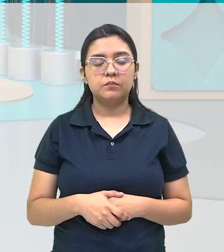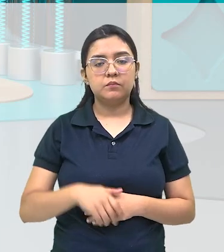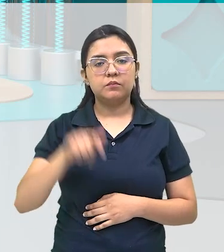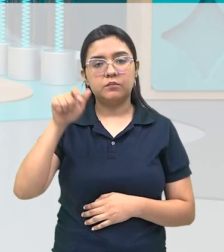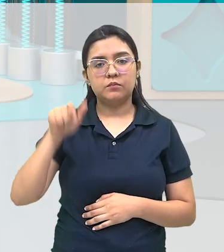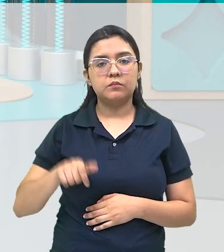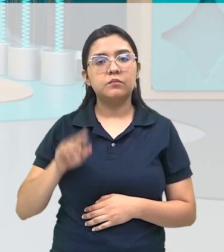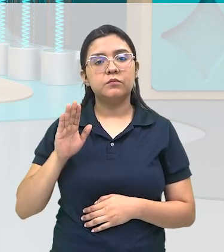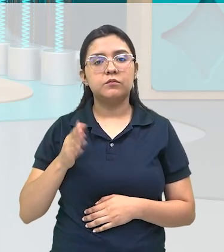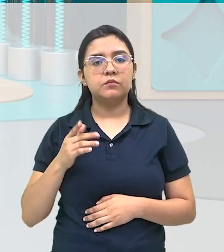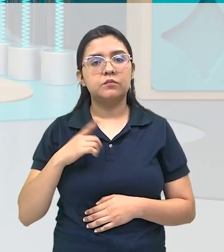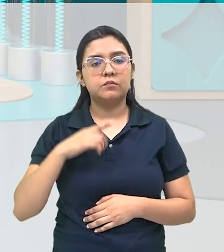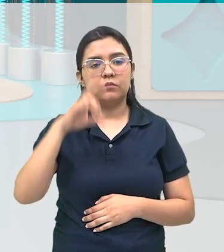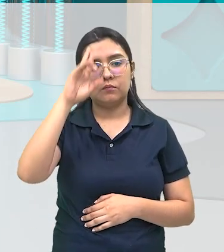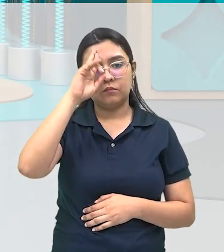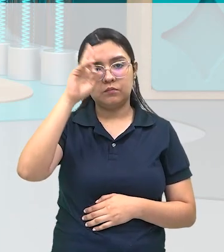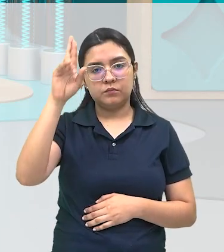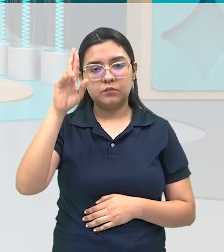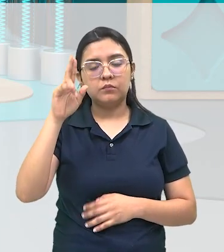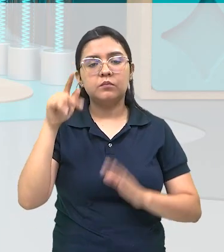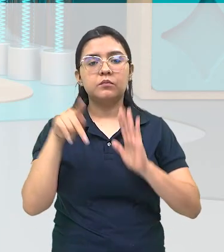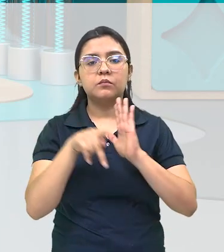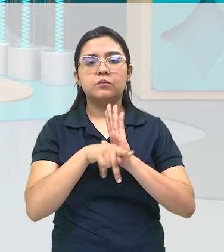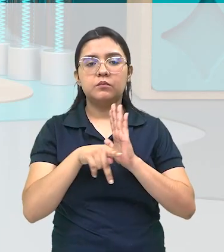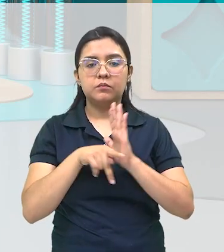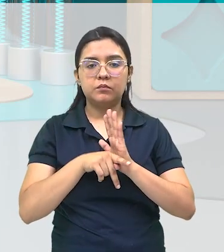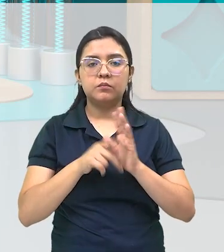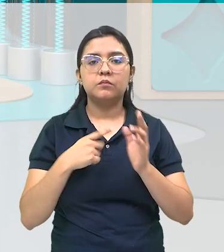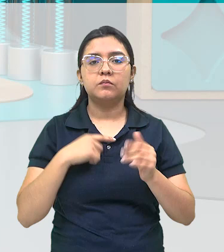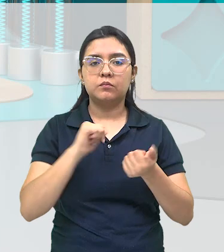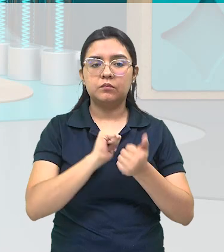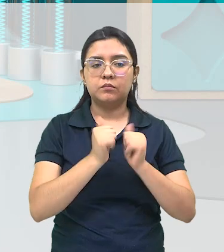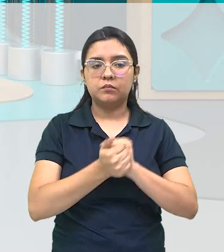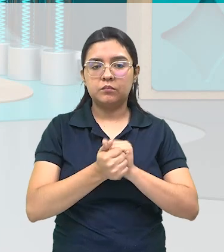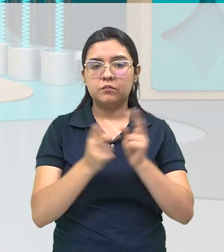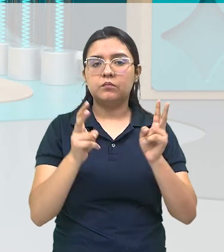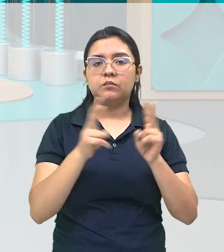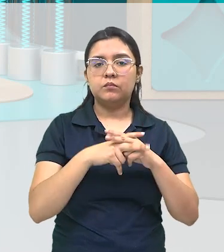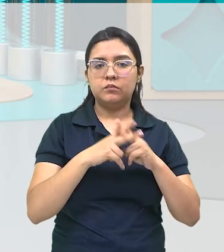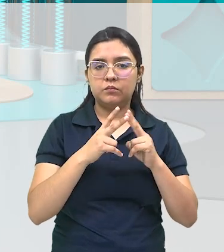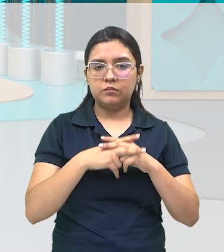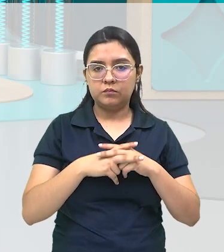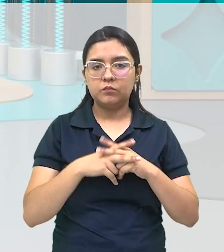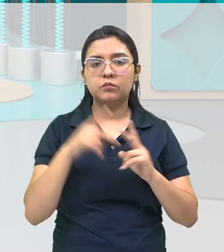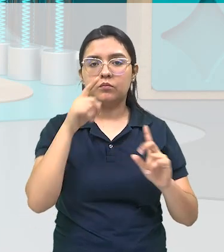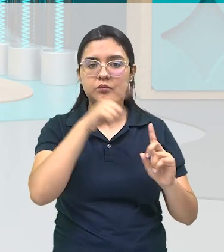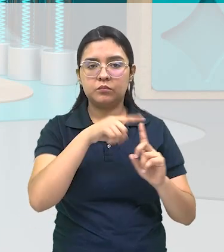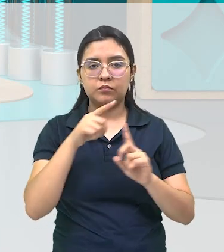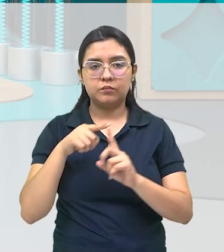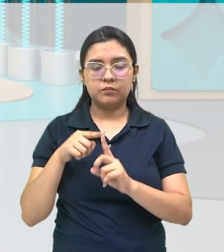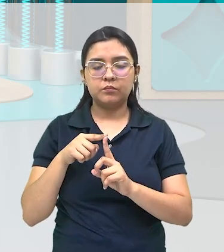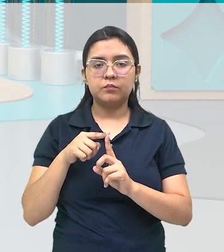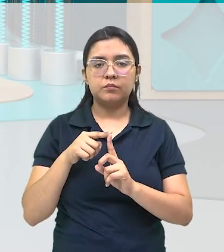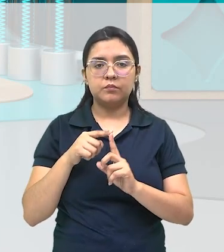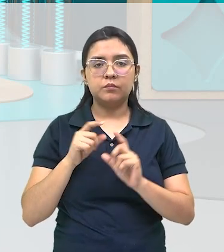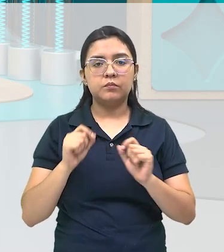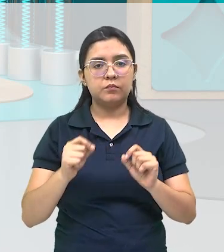consagrado mestre, né, de Aiki-Jiu-Jitsu, que era uma modalidade de luta